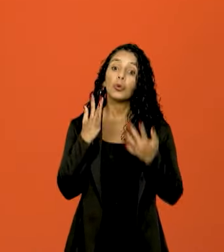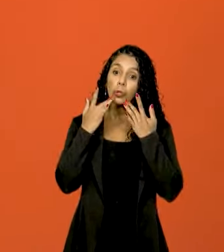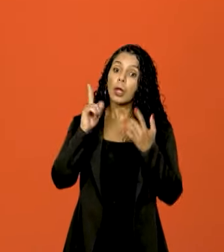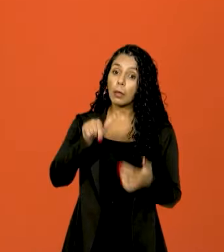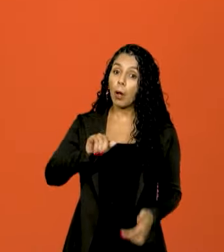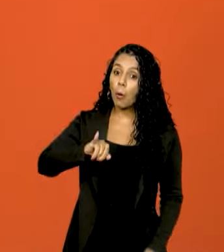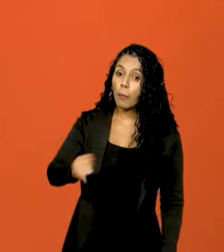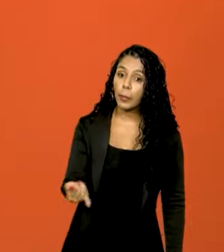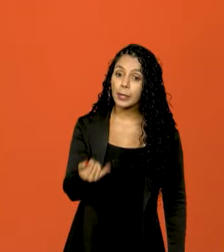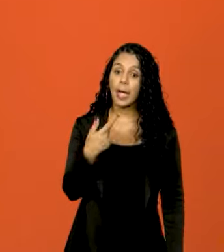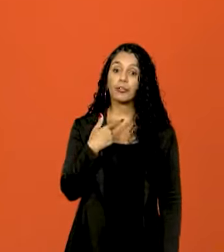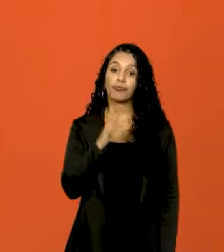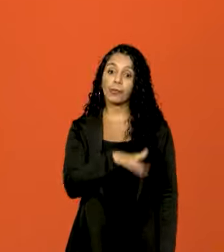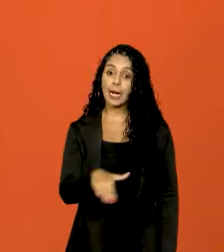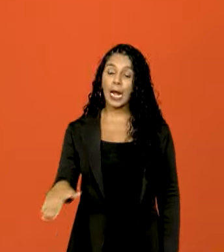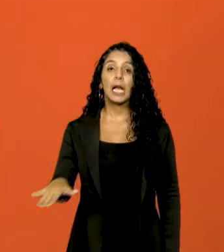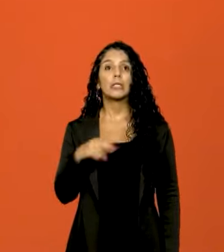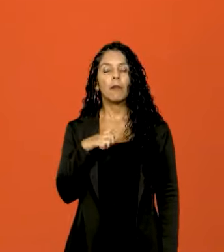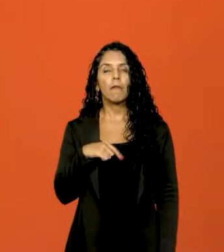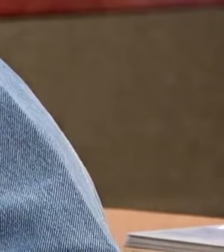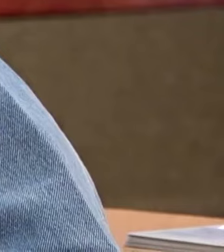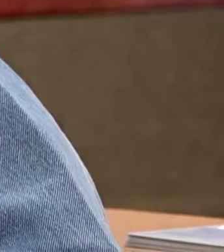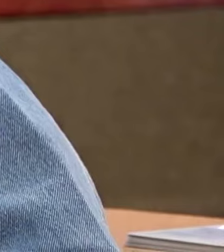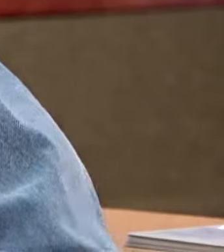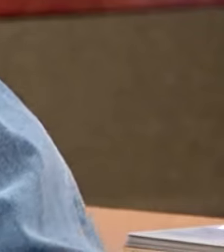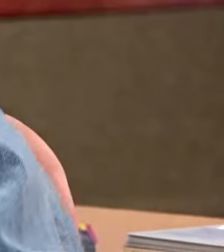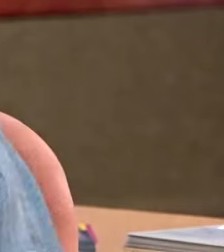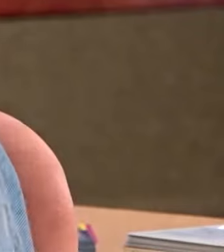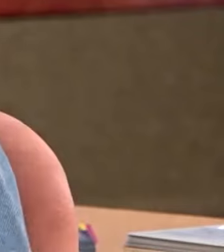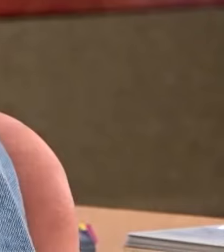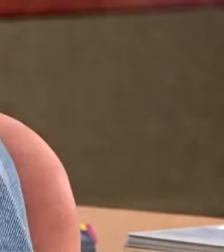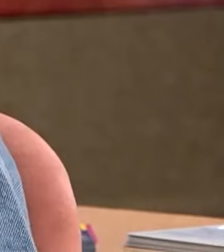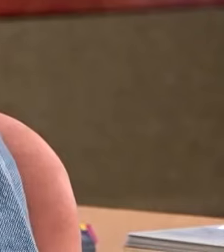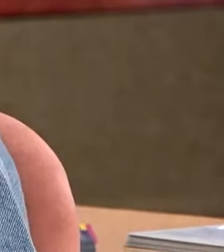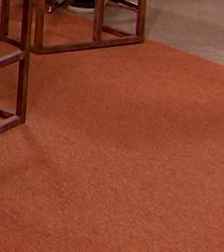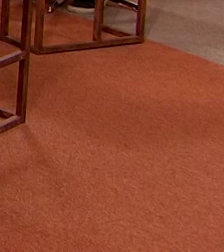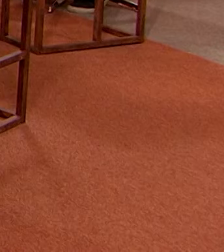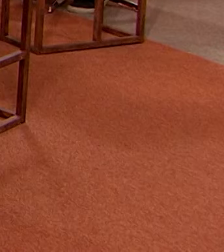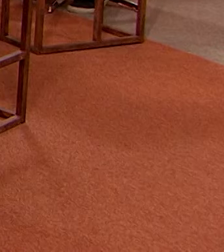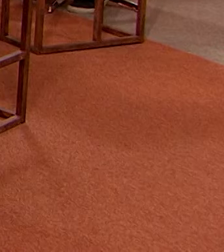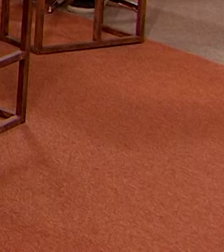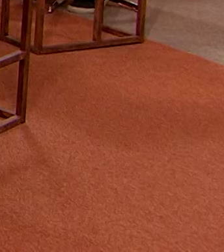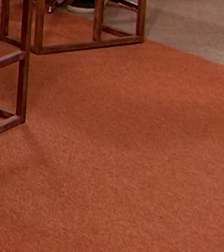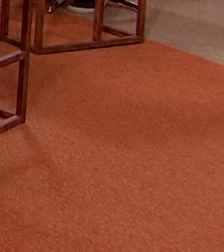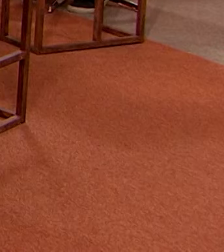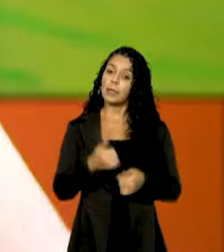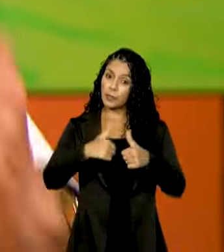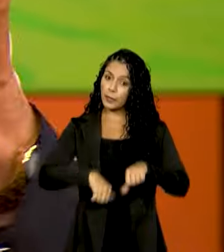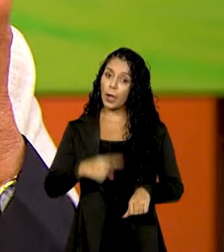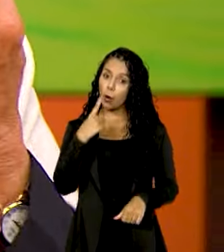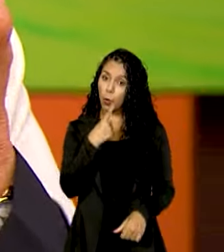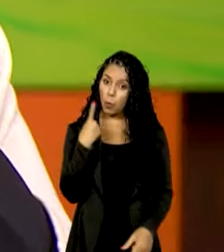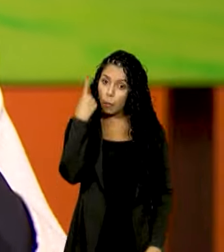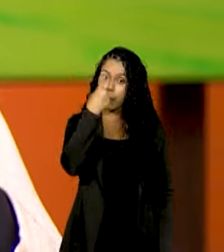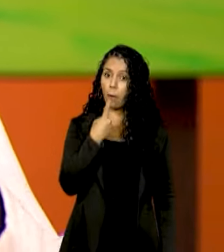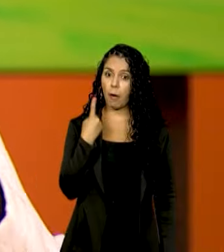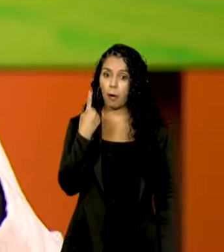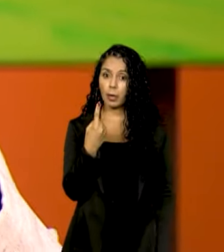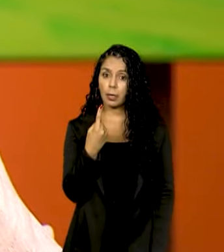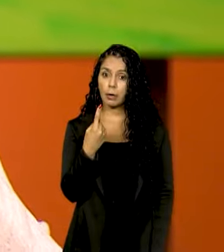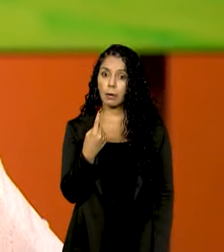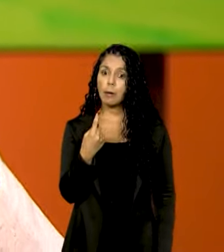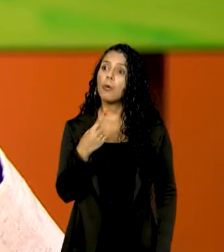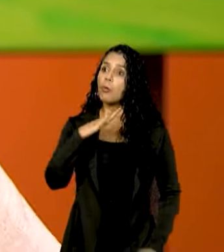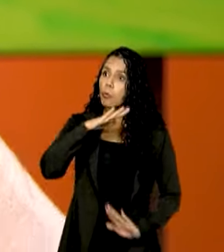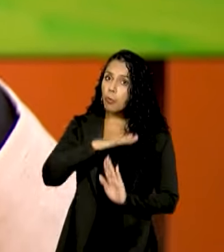que uma criança vai ter de consumir um produto de qualidade ao vivo. Isso. Claro, exatamente. E de ficar pelo menos uma hora. De ficar pelo menos uma